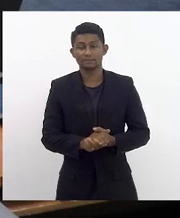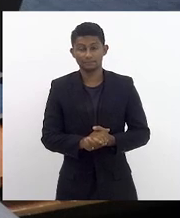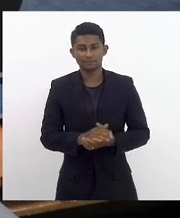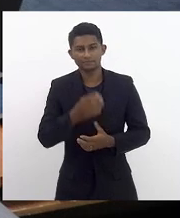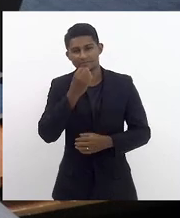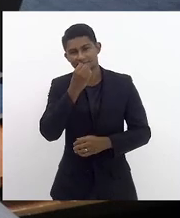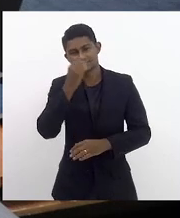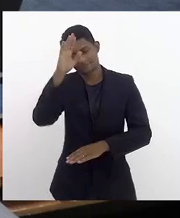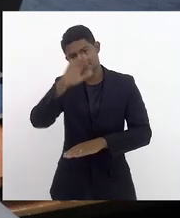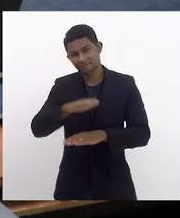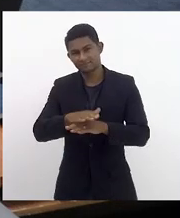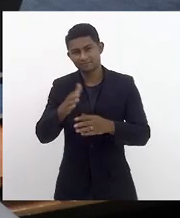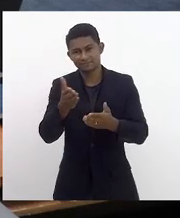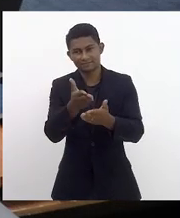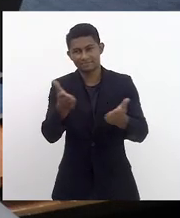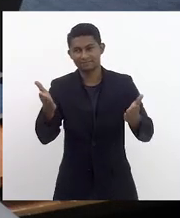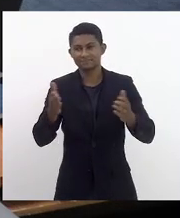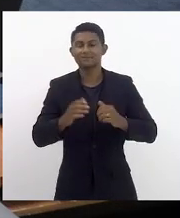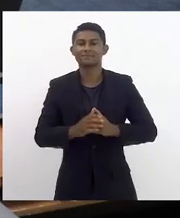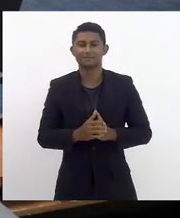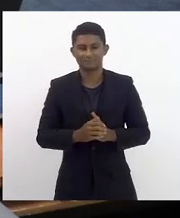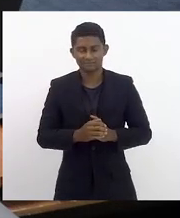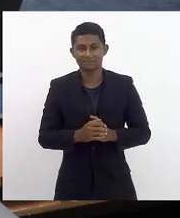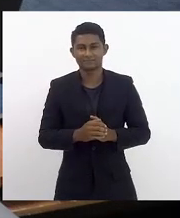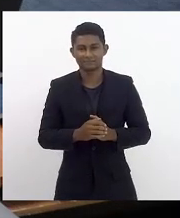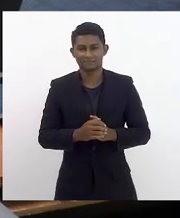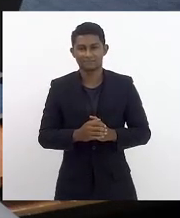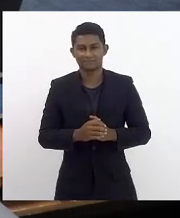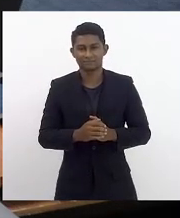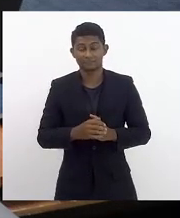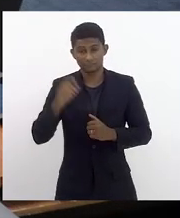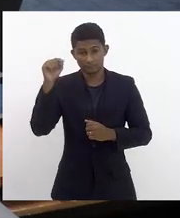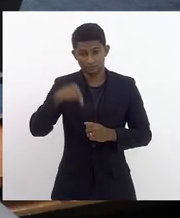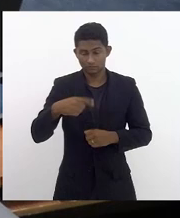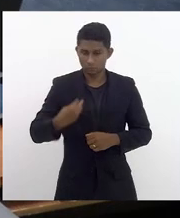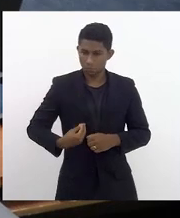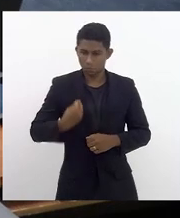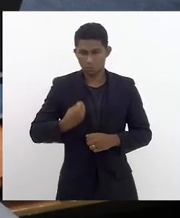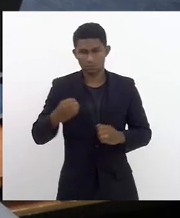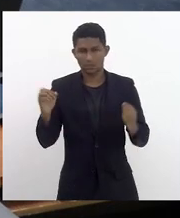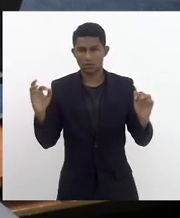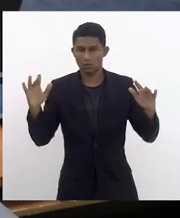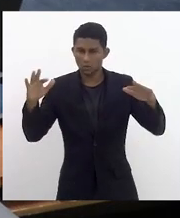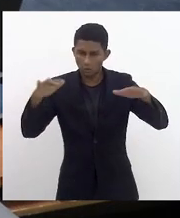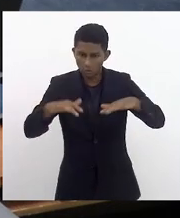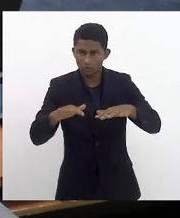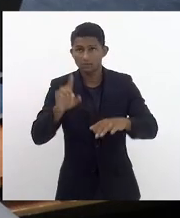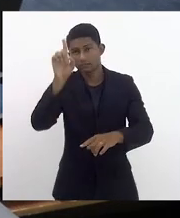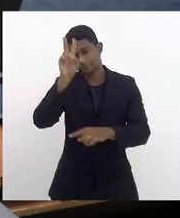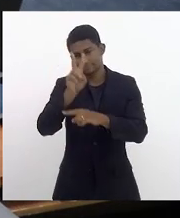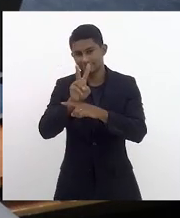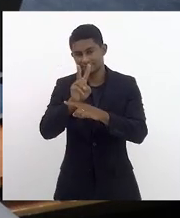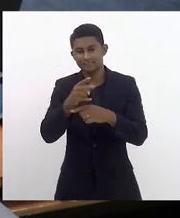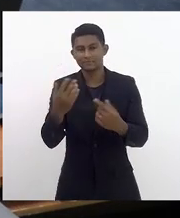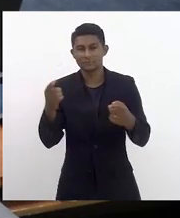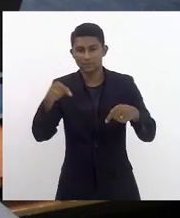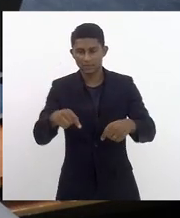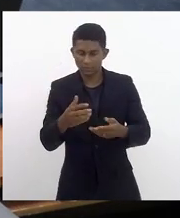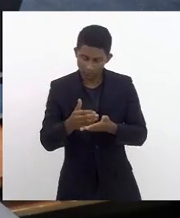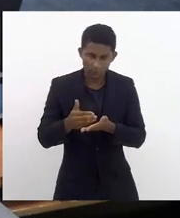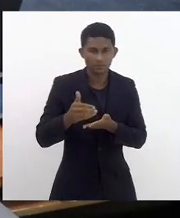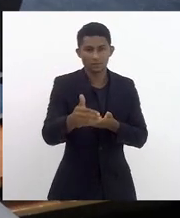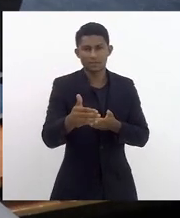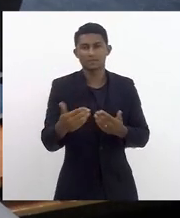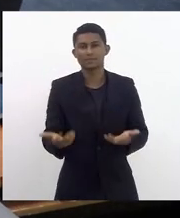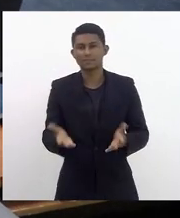Boa tarde a todos e a todas. Havendo o número legal e sob a proteção de Deus, iniciamos os nossos